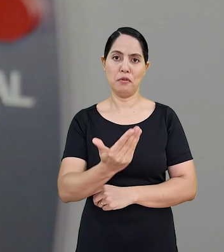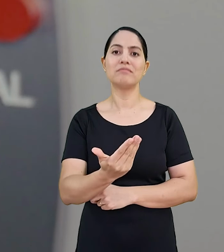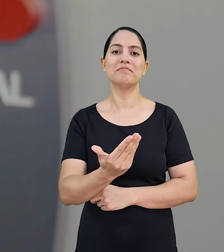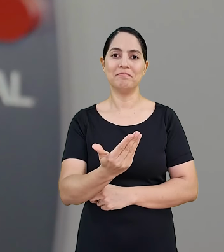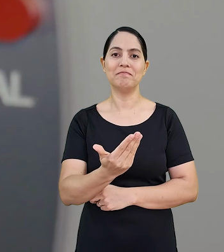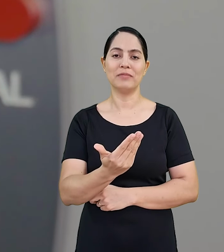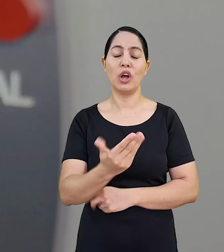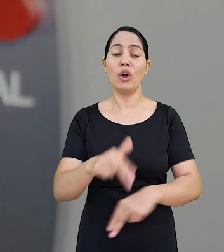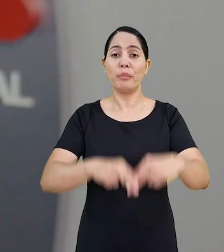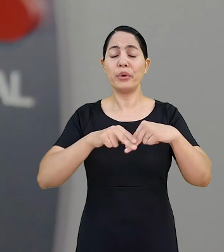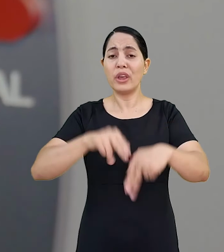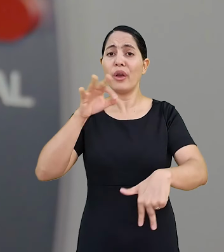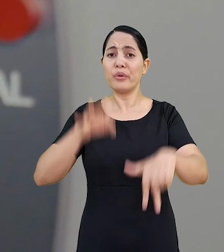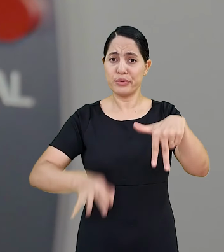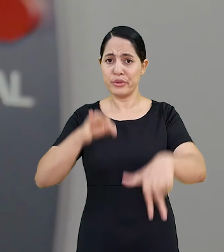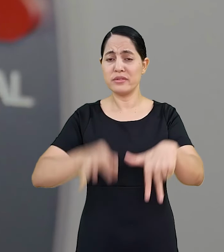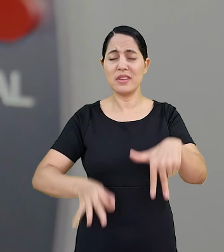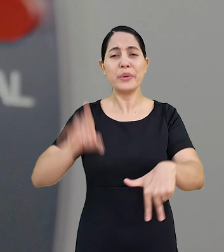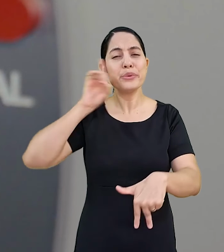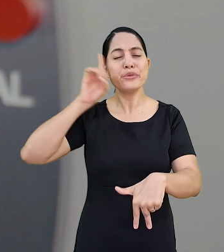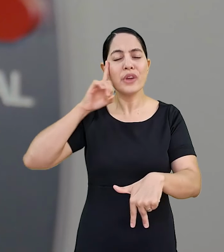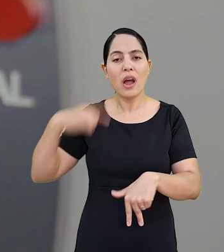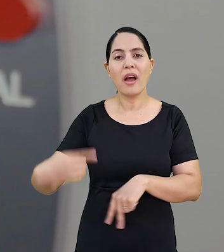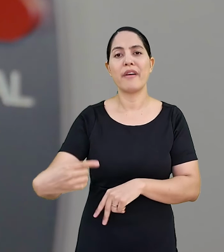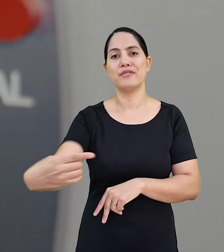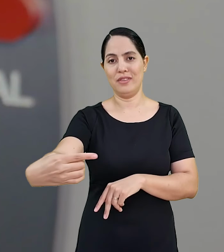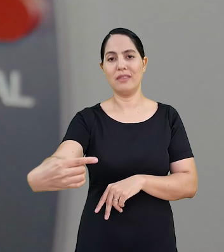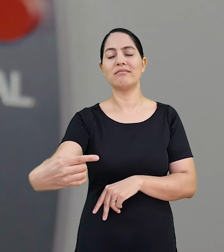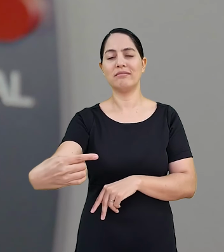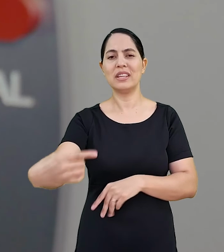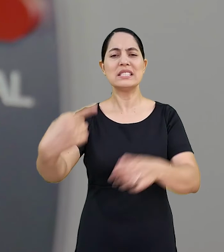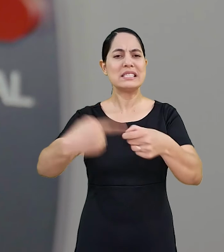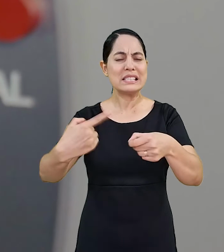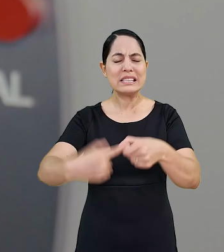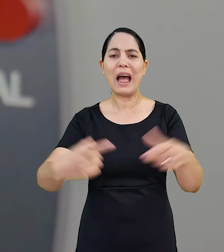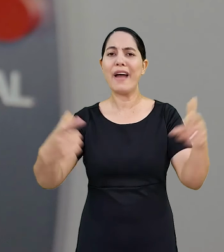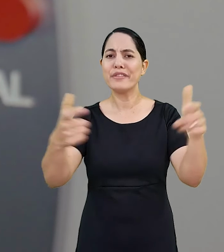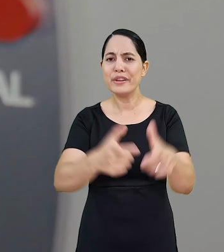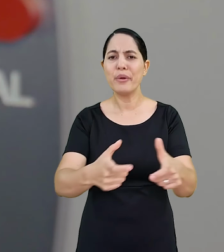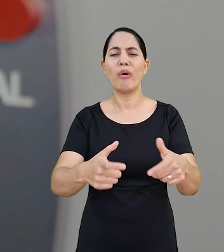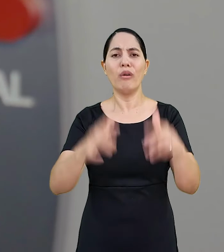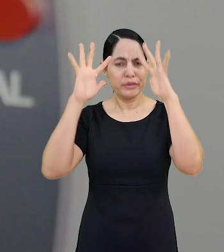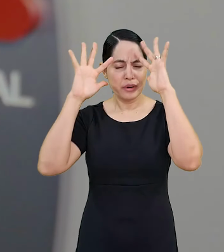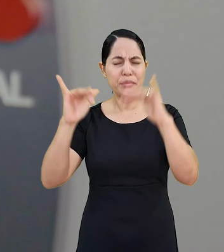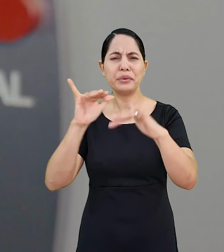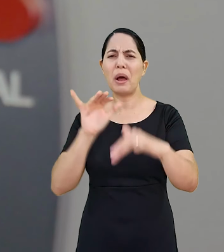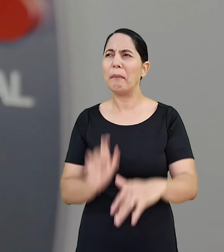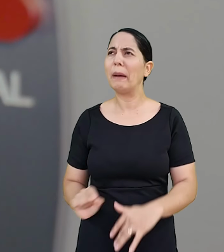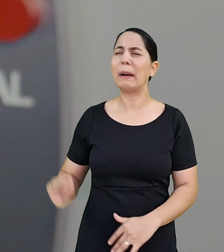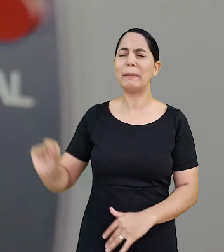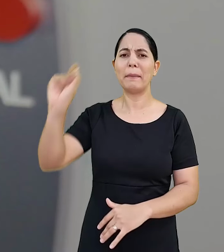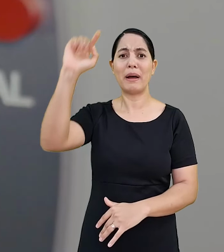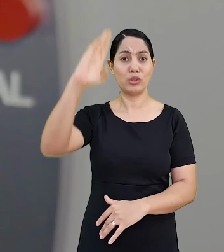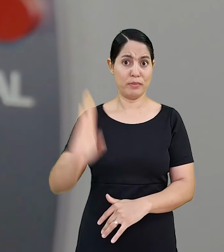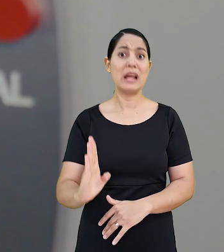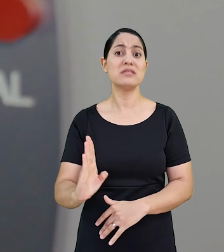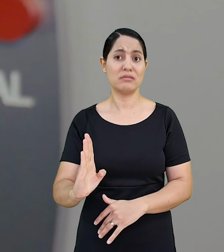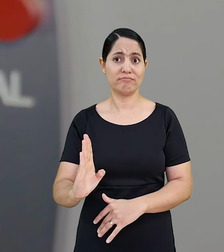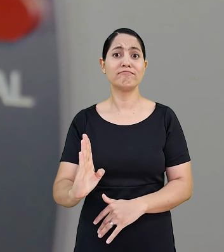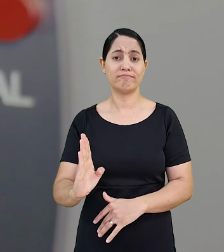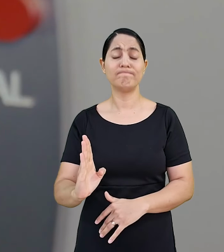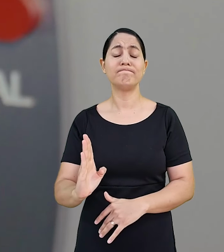porque é o jurisdicionado que está no dia a dia, nos interiores do país, nos fóruns do país,